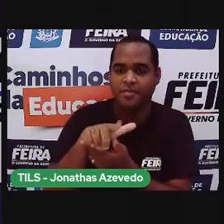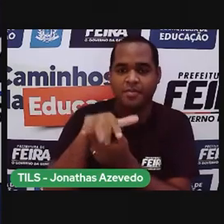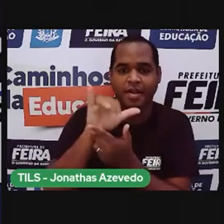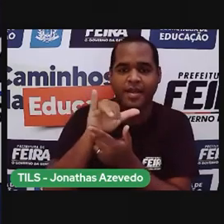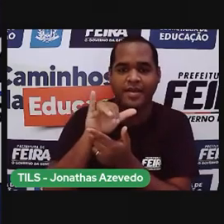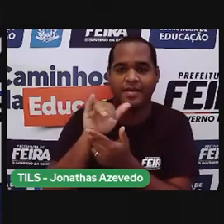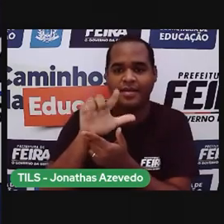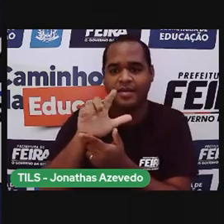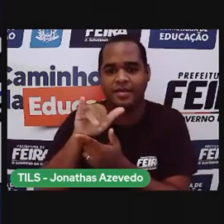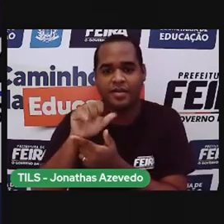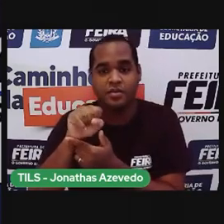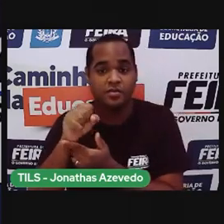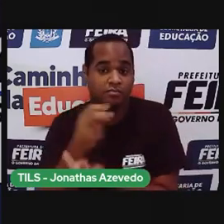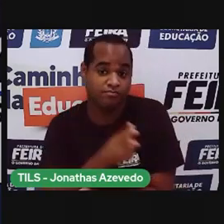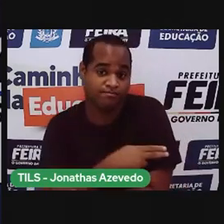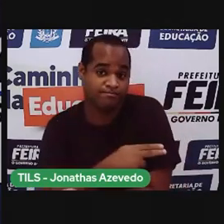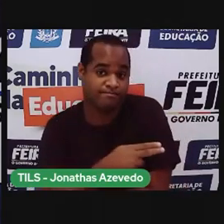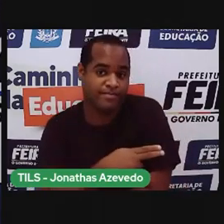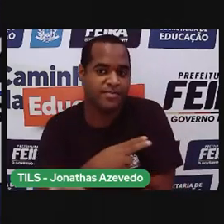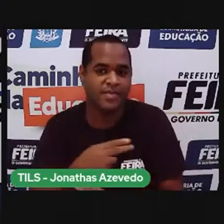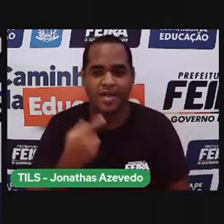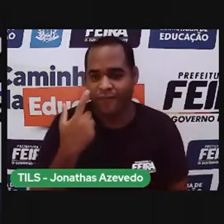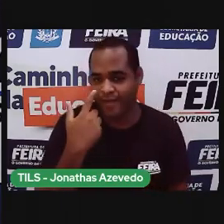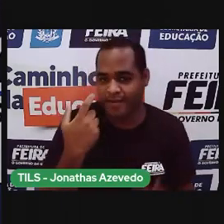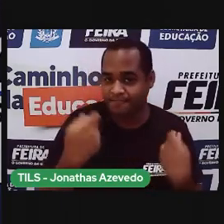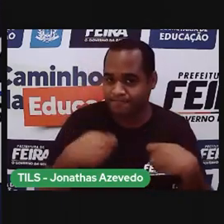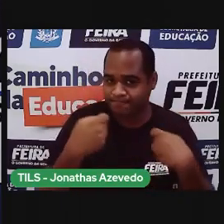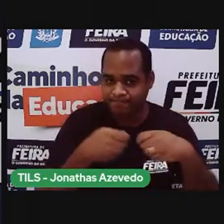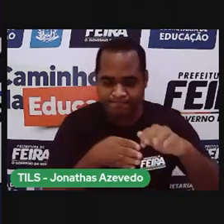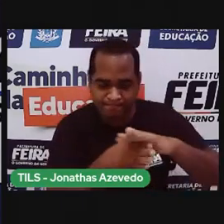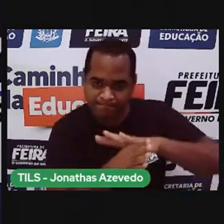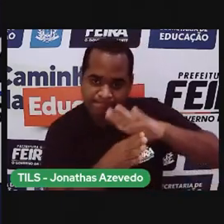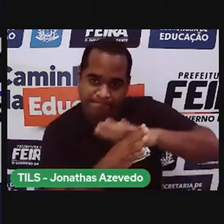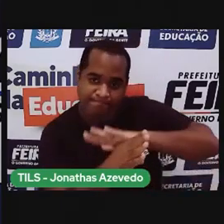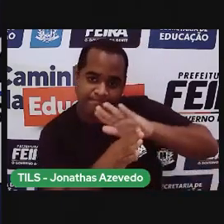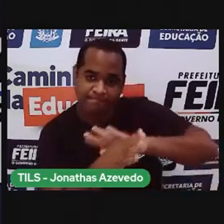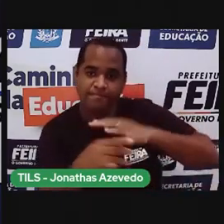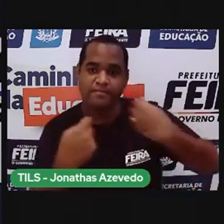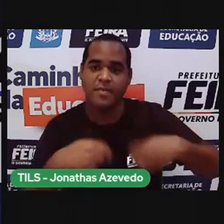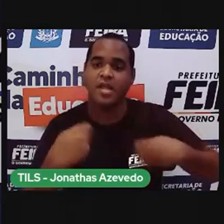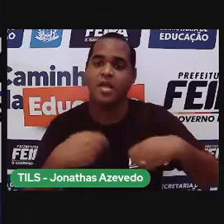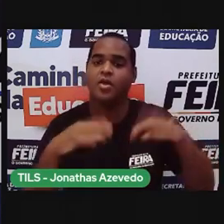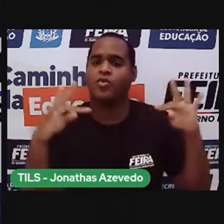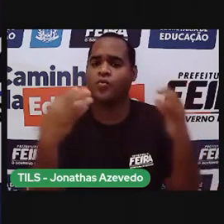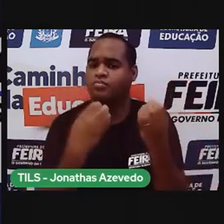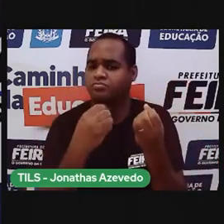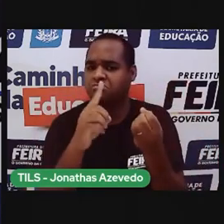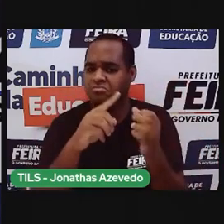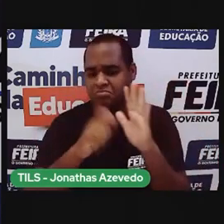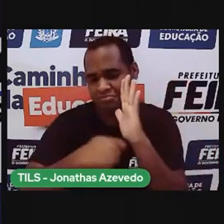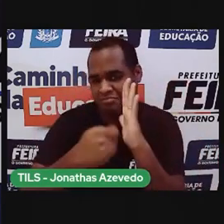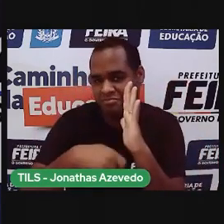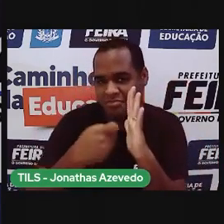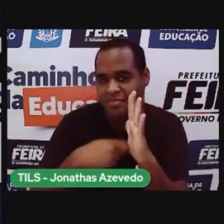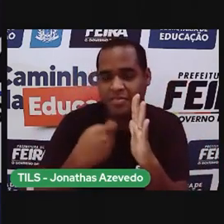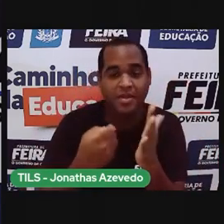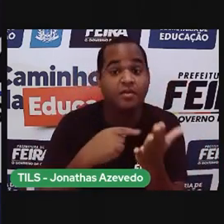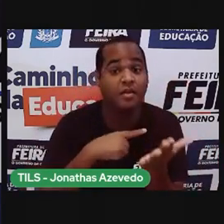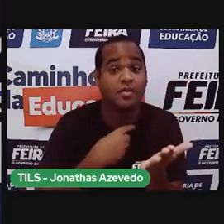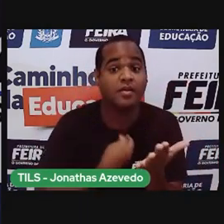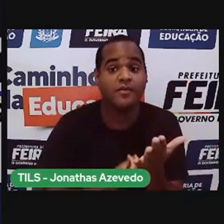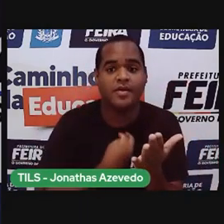playlist do 2º ano Então você tem acesso a todas as aulas com todas estão gravadas e se não vai